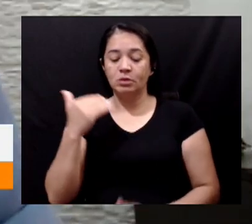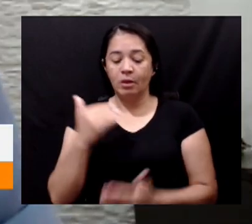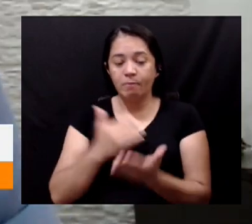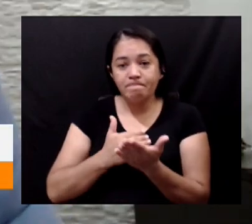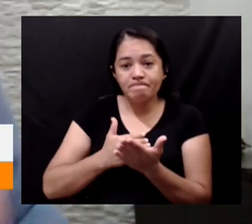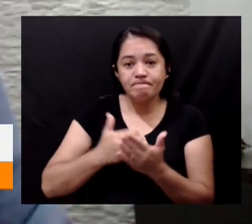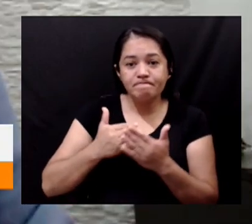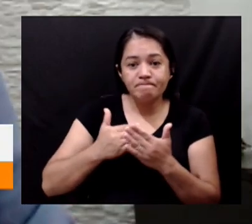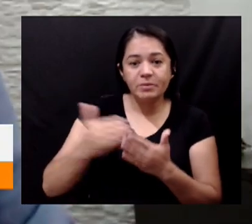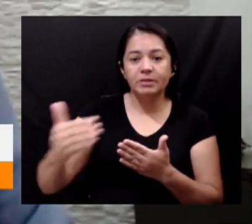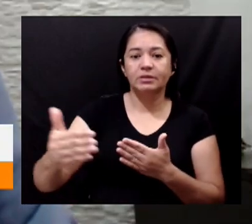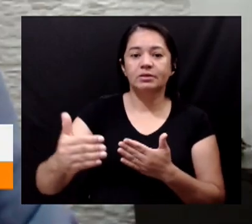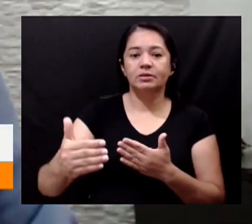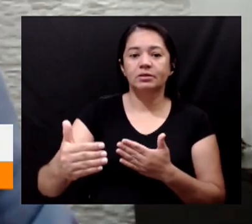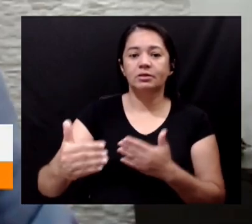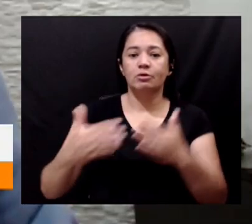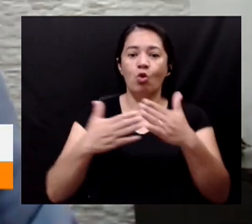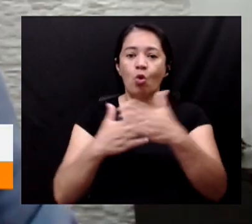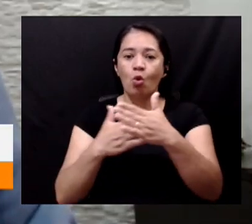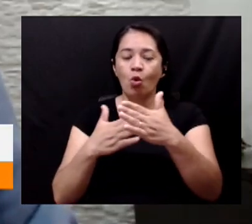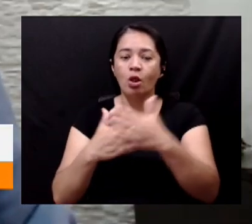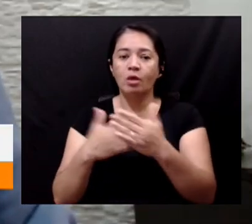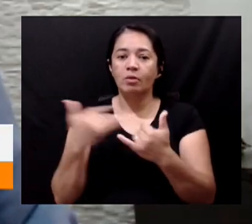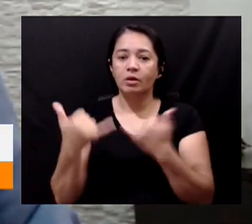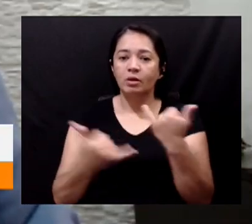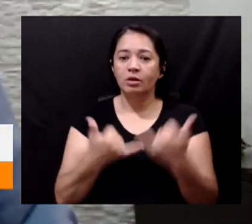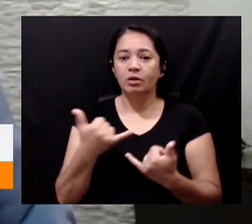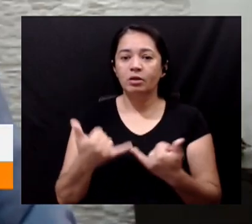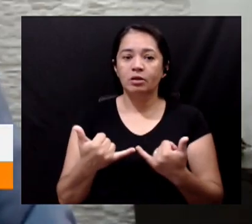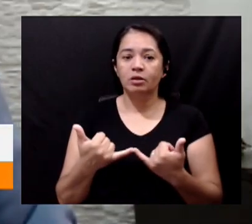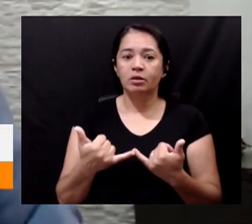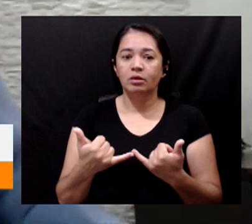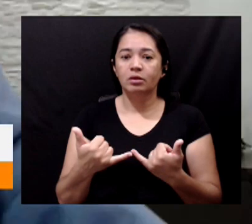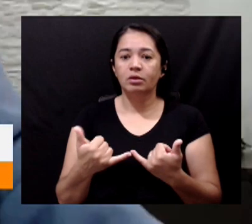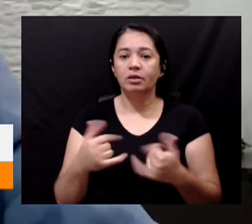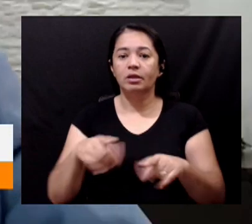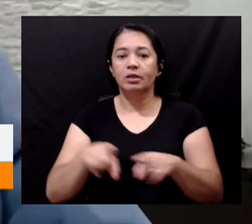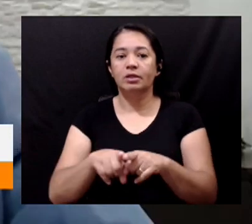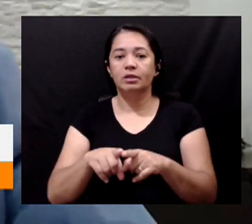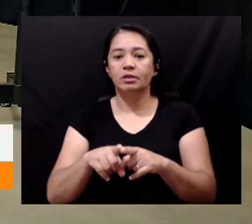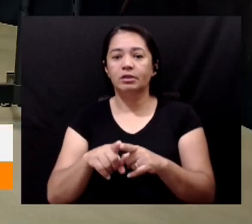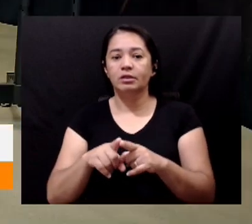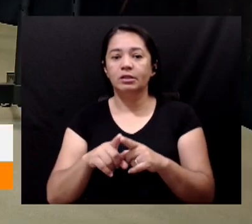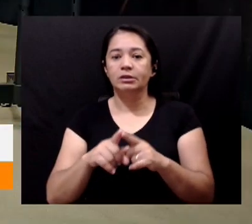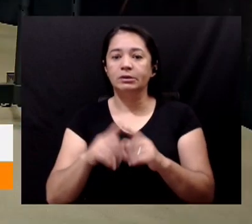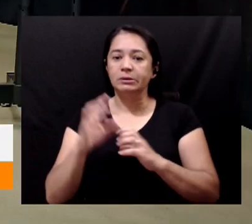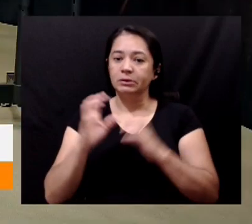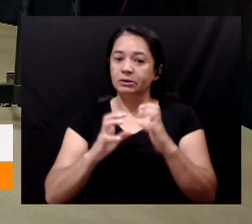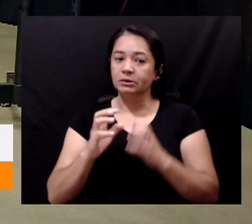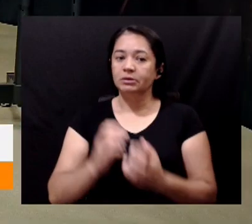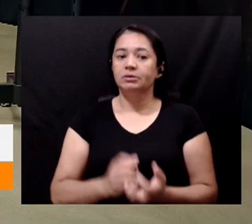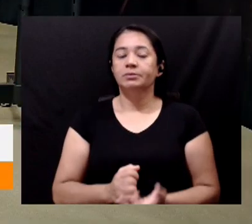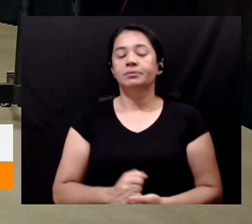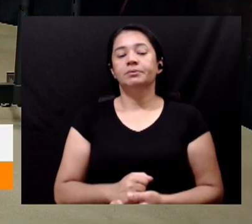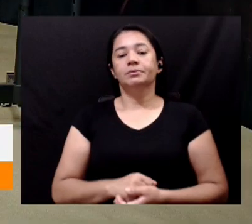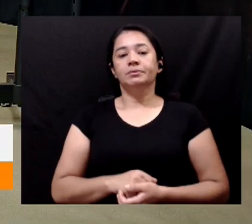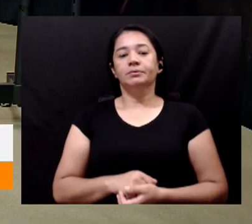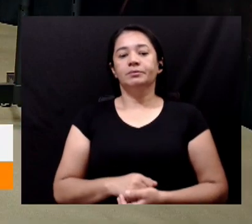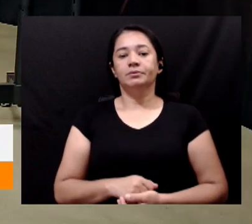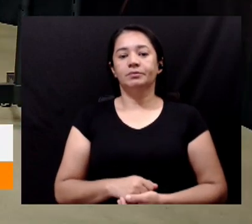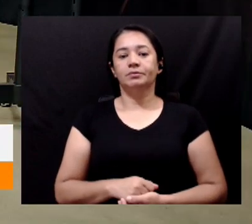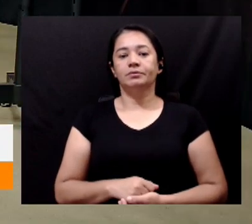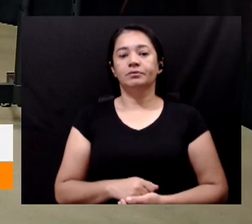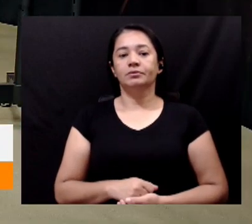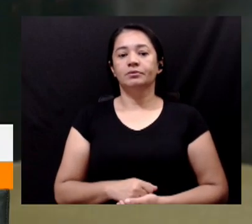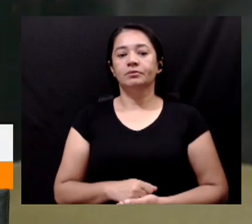que esse limite entre a brincadeira e a agressão à parte criminal em si. Muito bem, doutor Márcio. Agora, faltando 15 minutinhos para